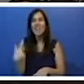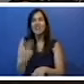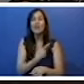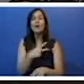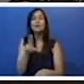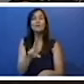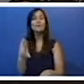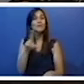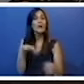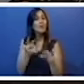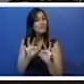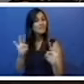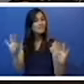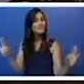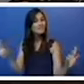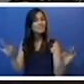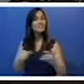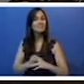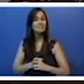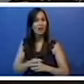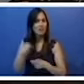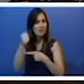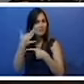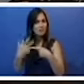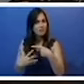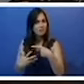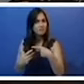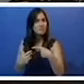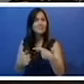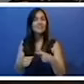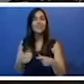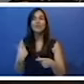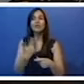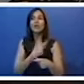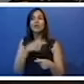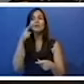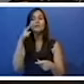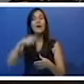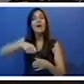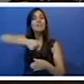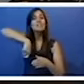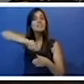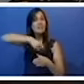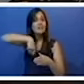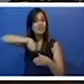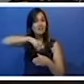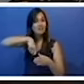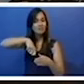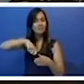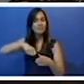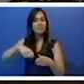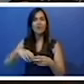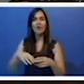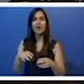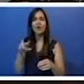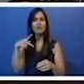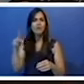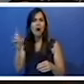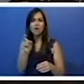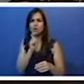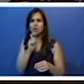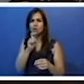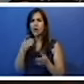que você já ouviram falar principalmente em receitas Olha lá agora é só levar ao freezer por